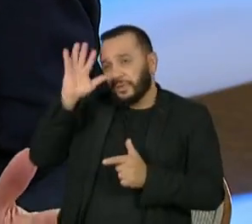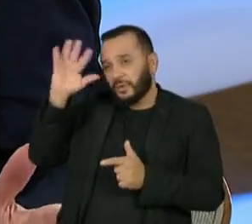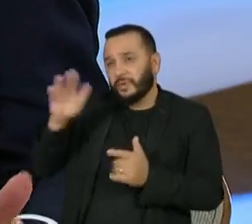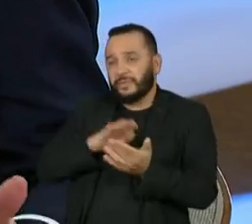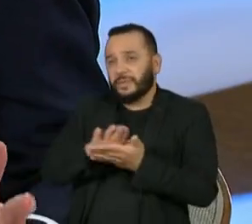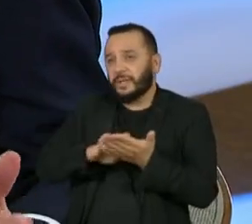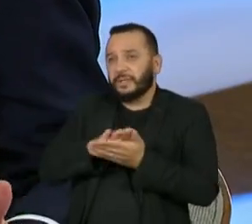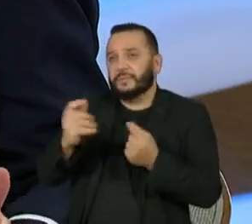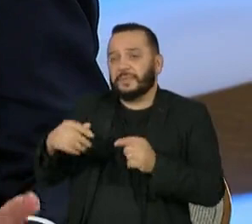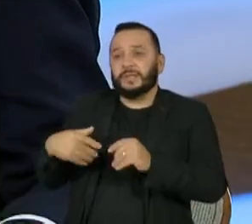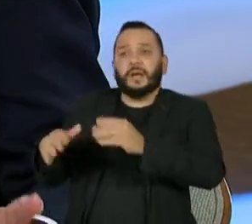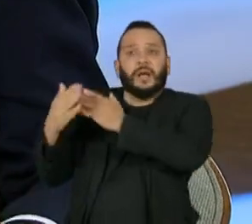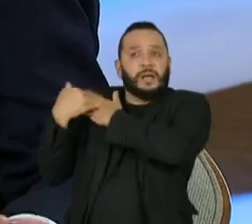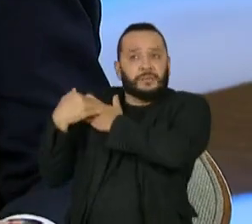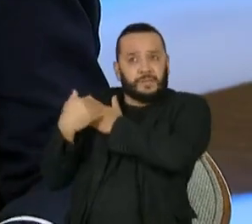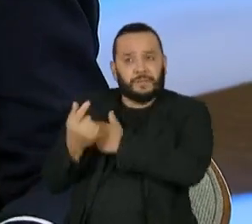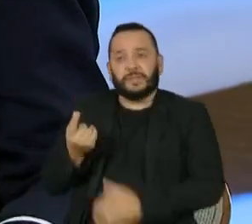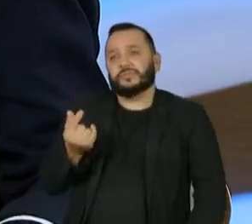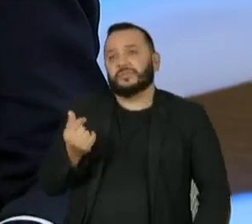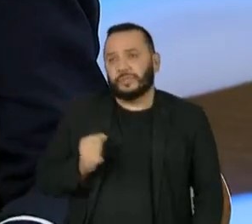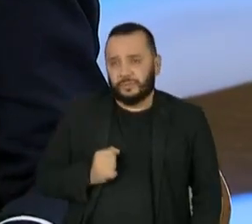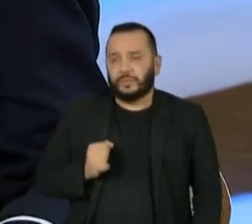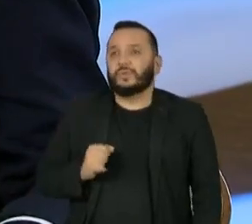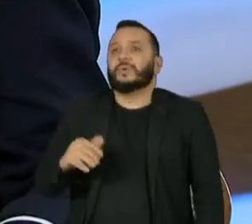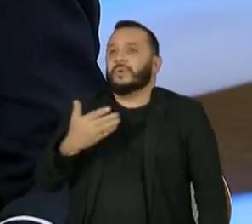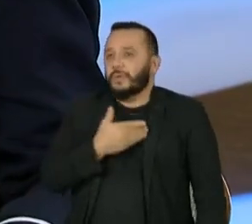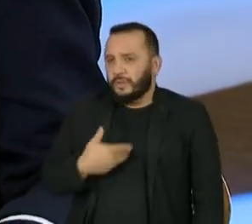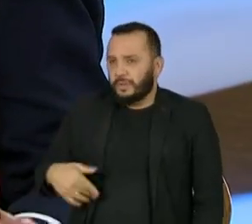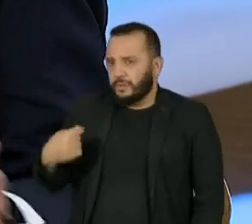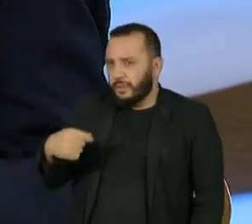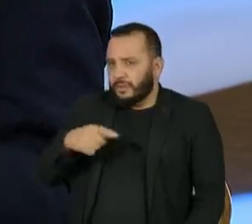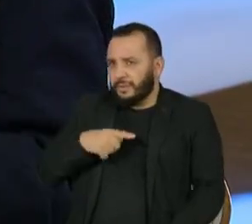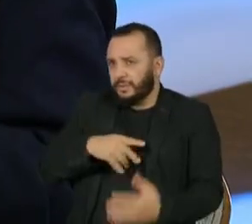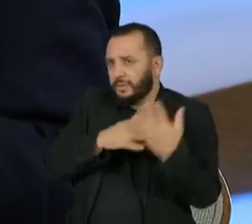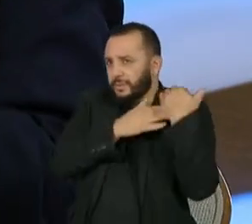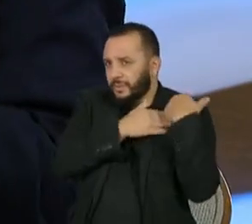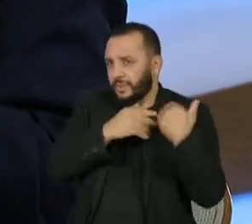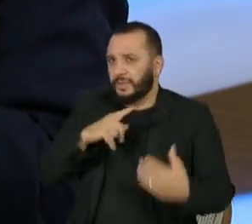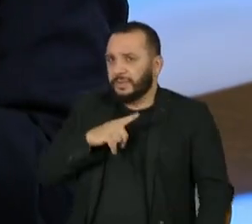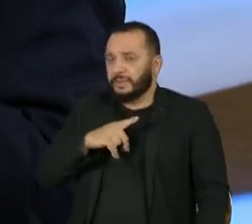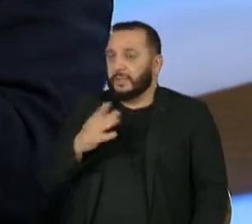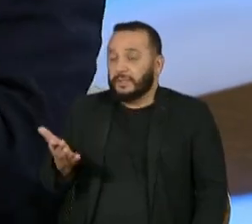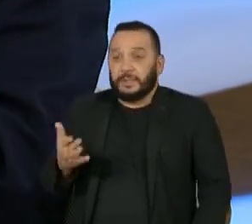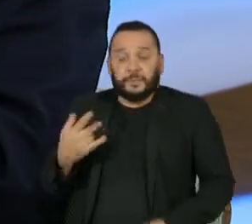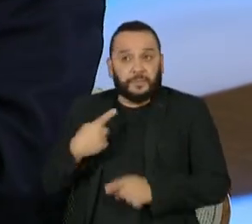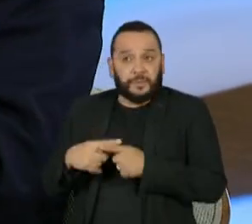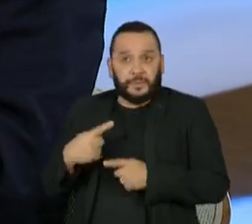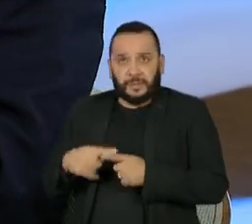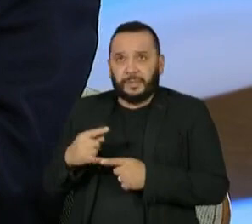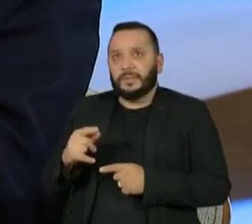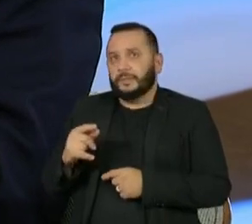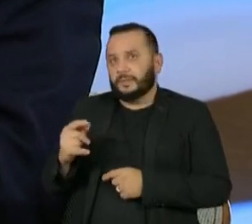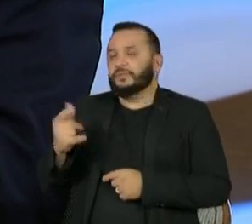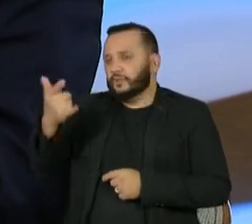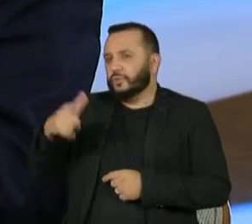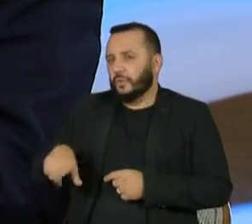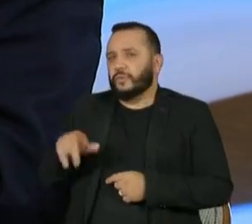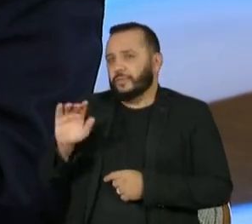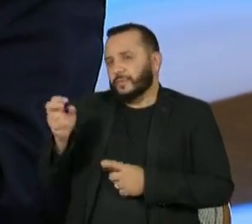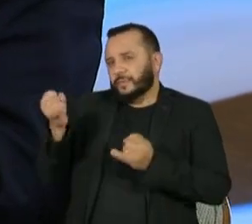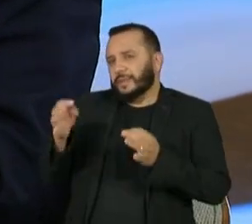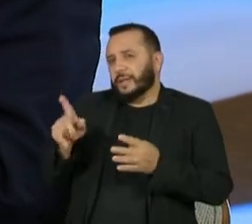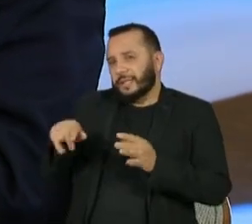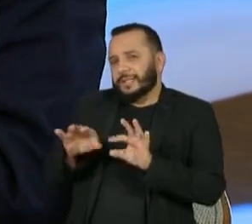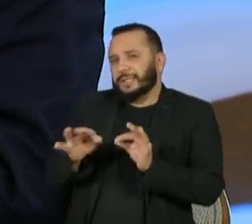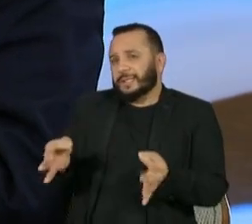responsabilidade fiscal o governo que tenha de fato a responsabilidade fiscal que no caso da receita de novo é mais simples